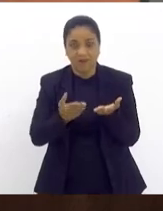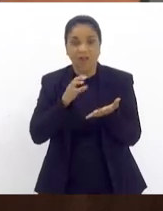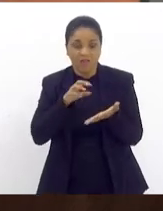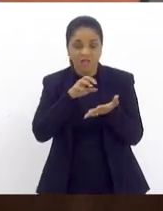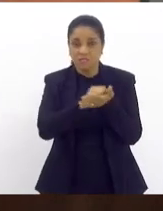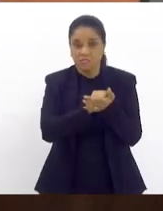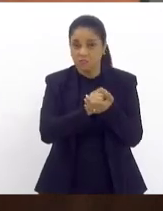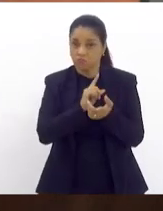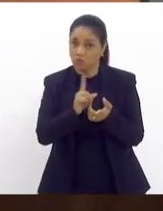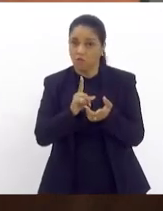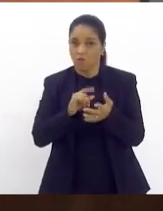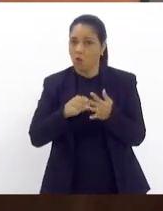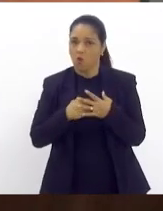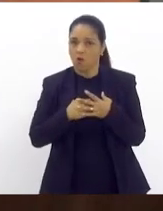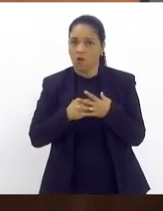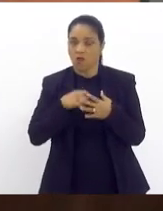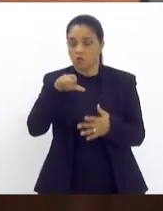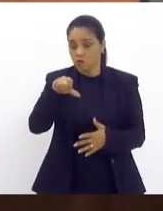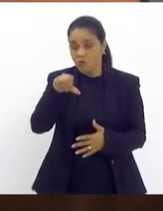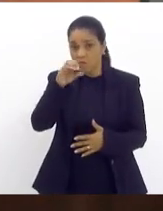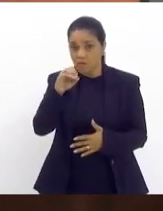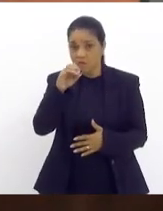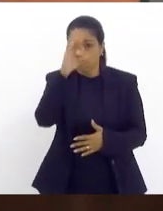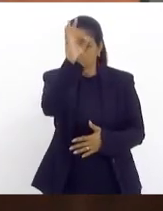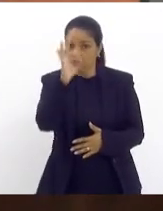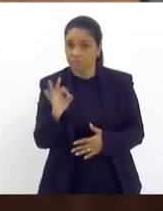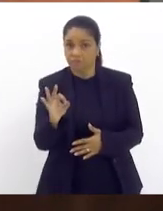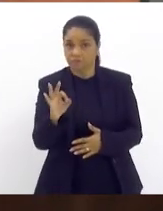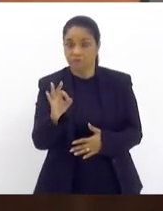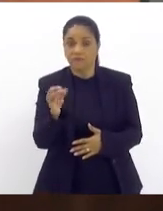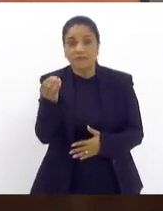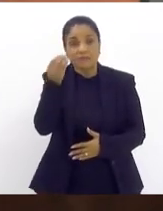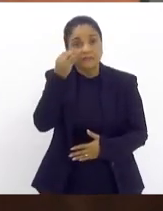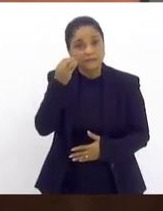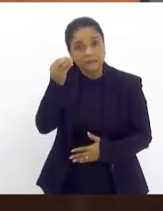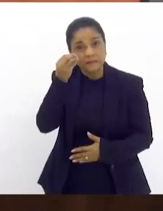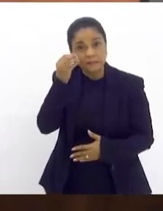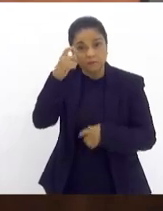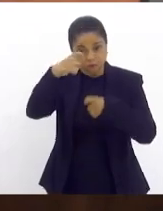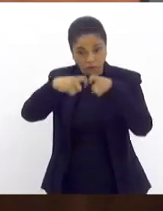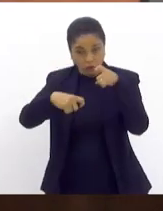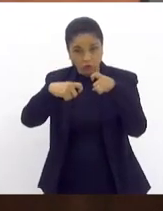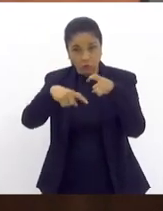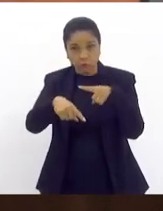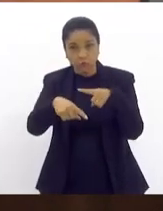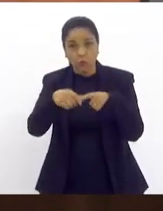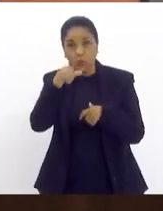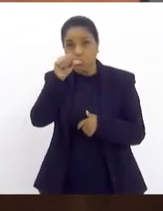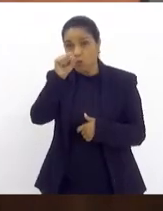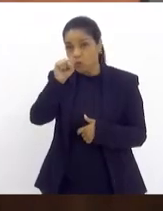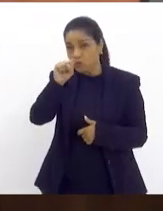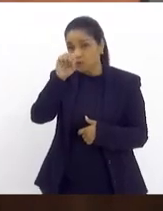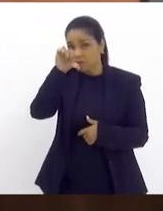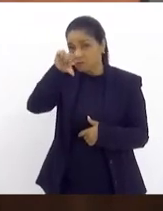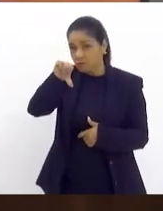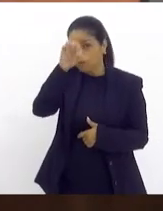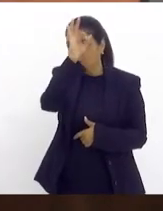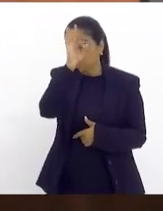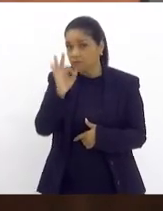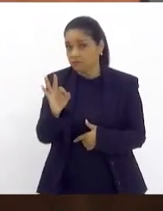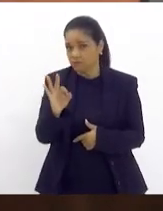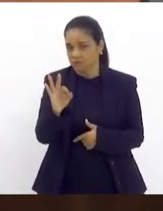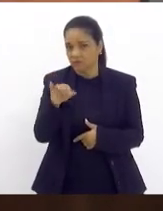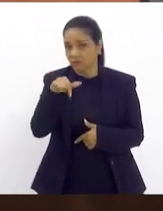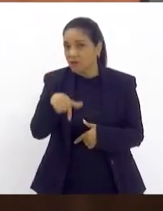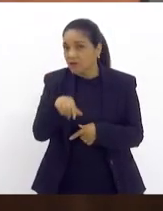de intimidade sexual foram 90% tentativa de estupro foram 89%.